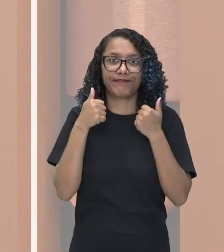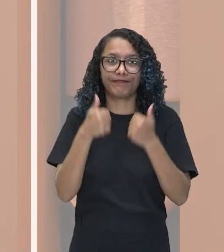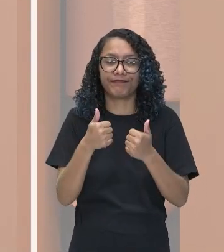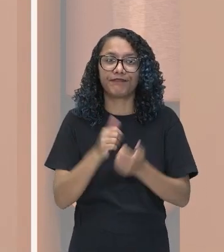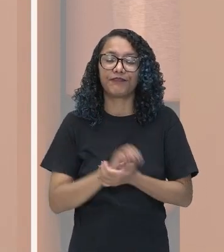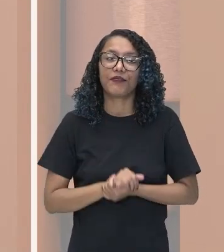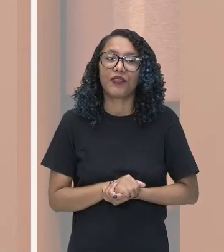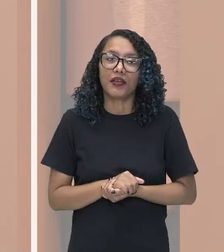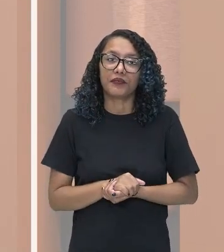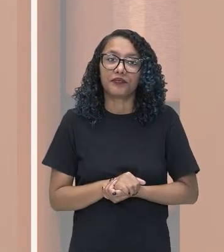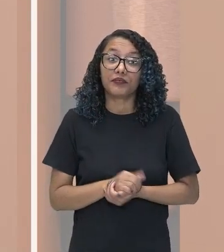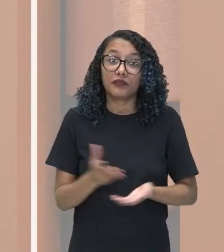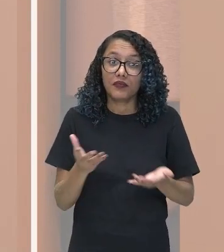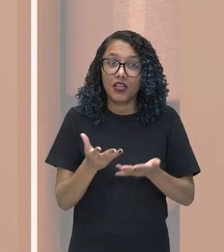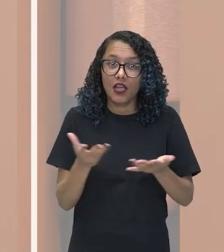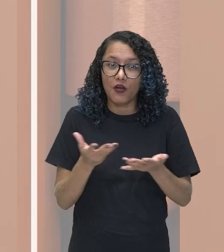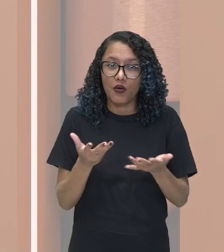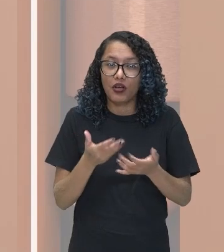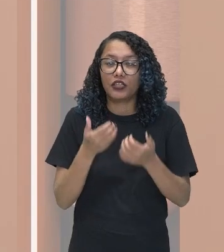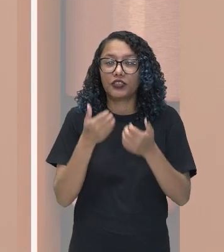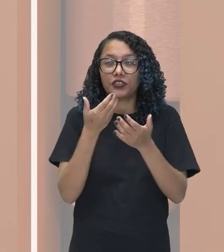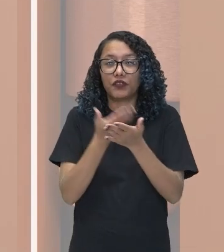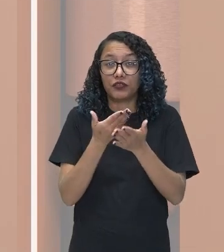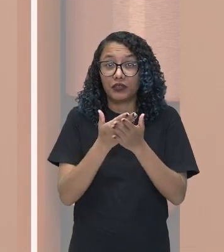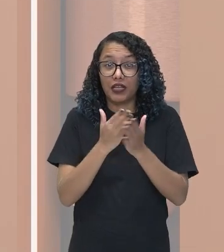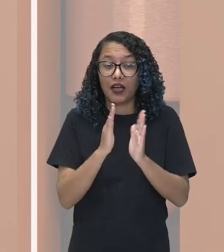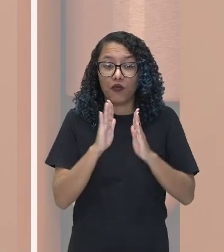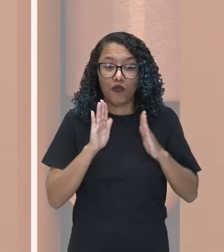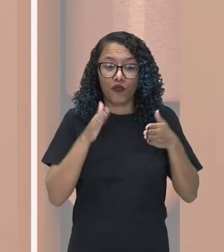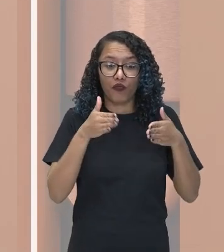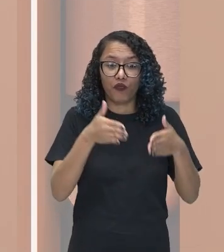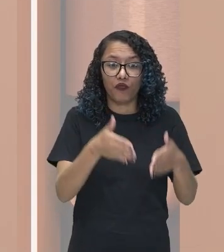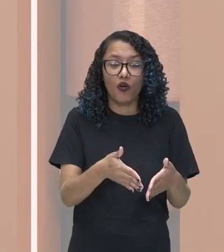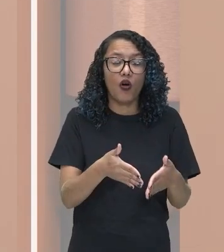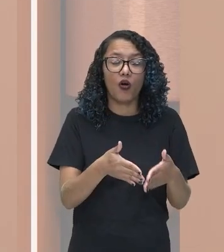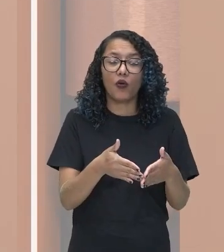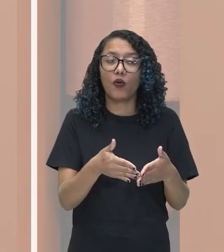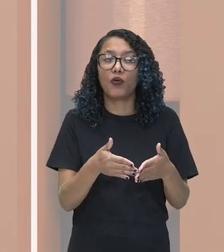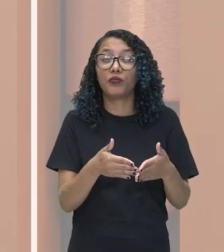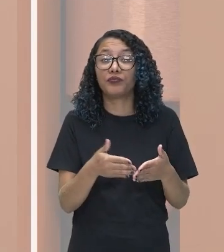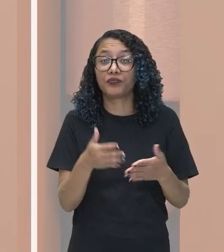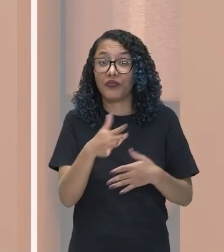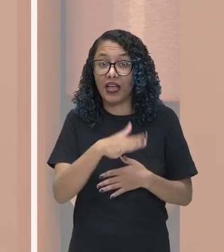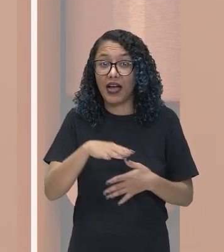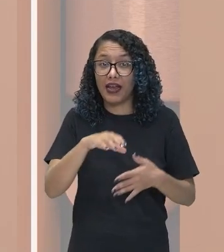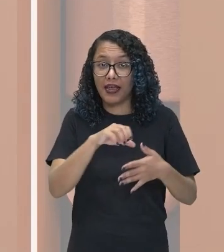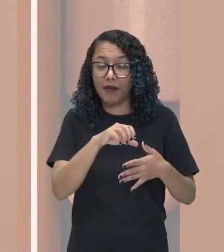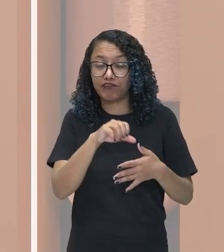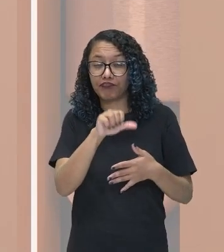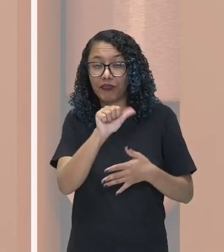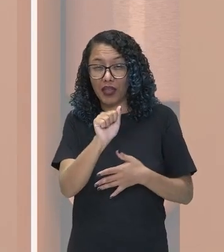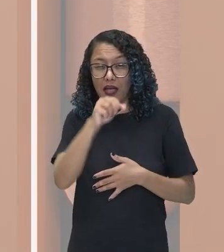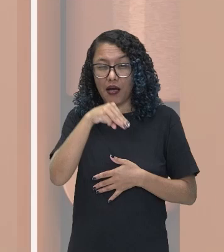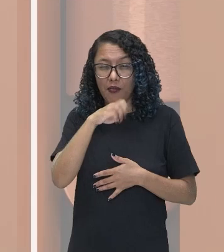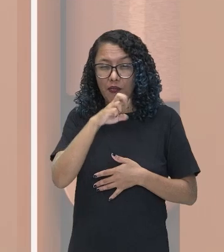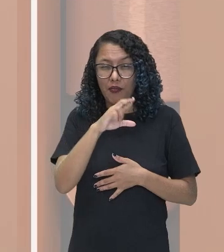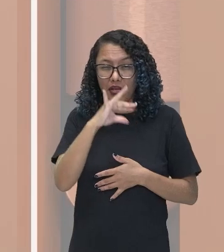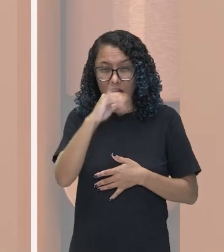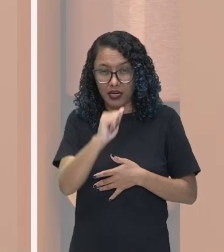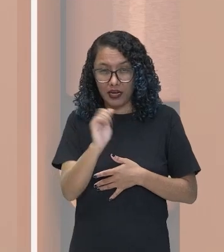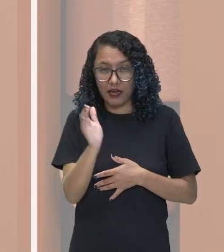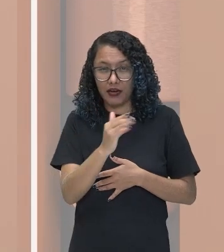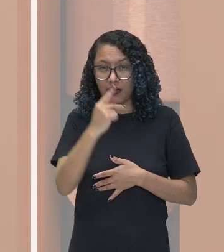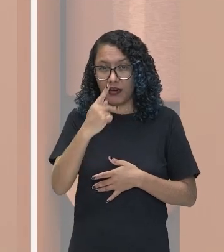iremos falar especificamente dos países que constituem a América Latina. Então, a gente vai dar uma